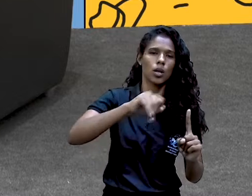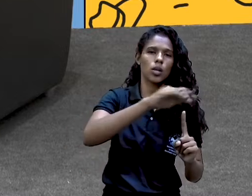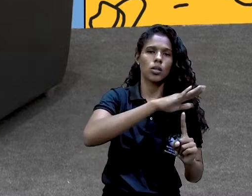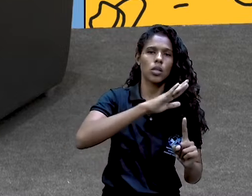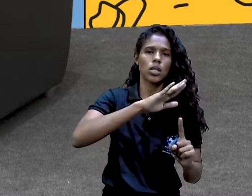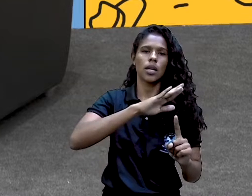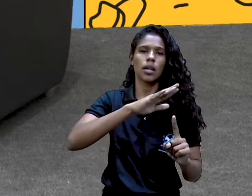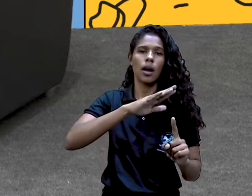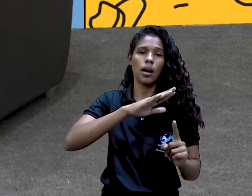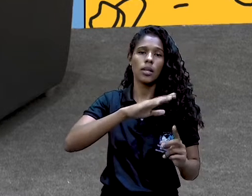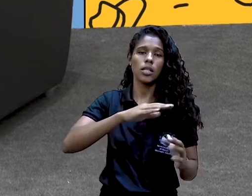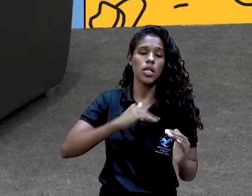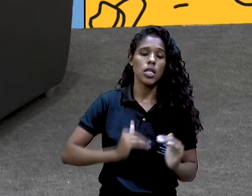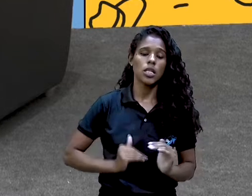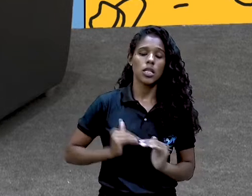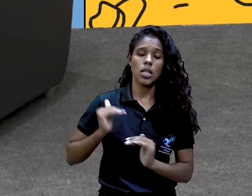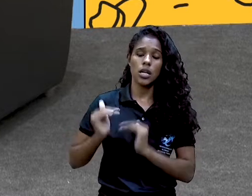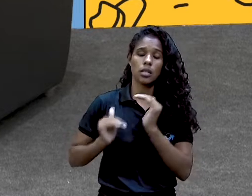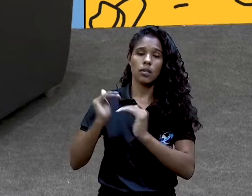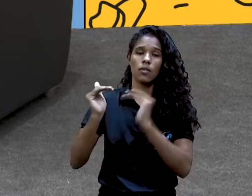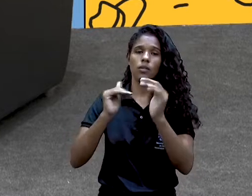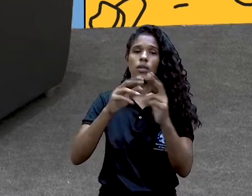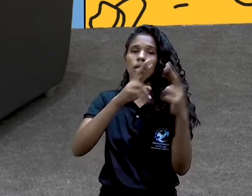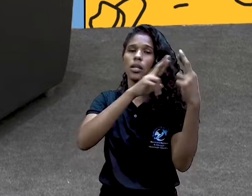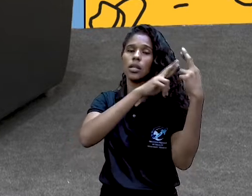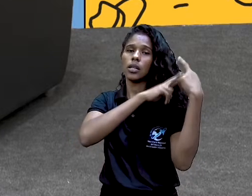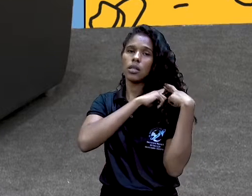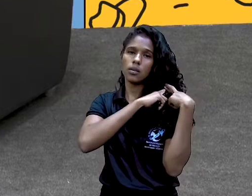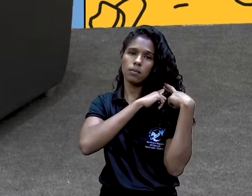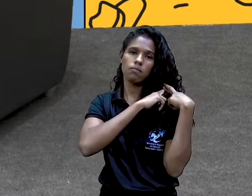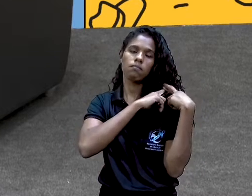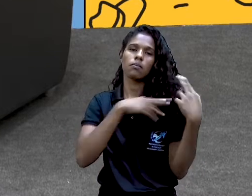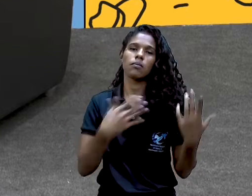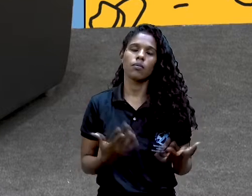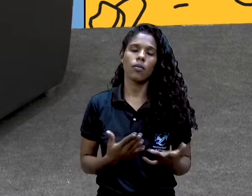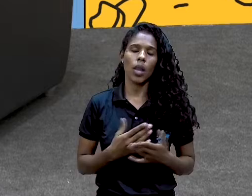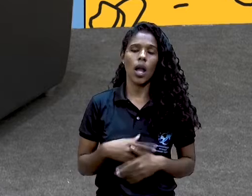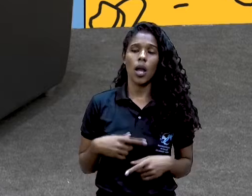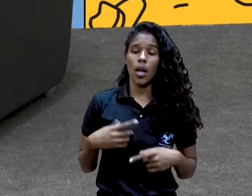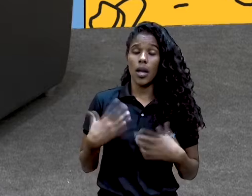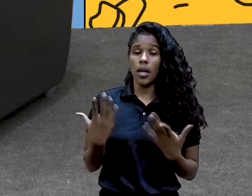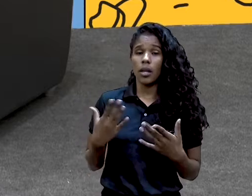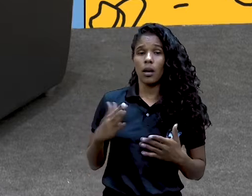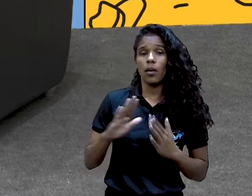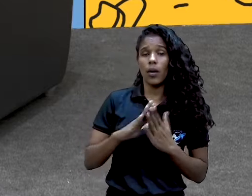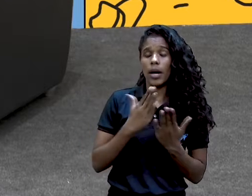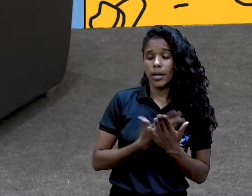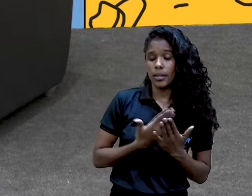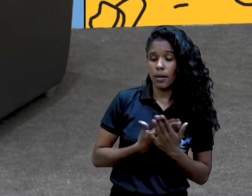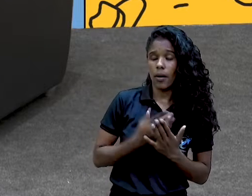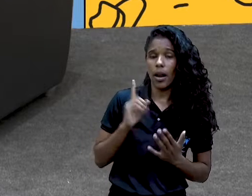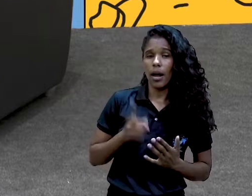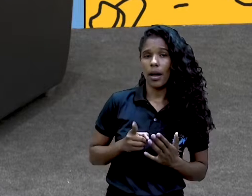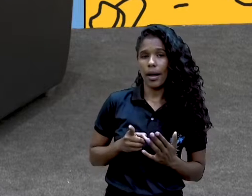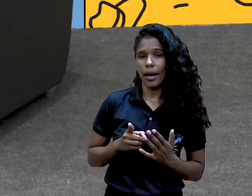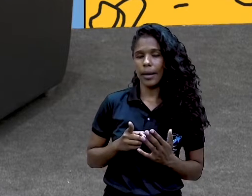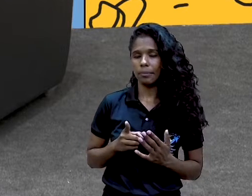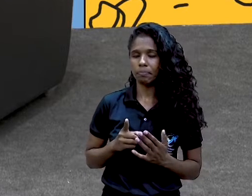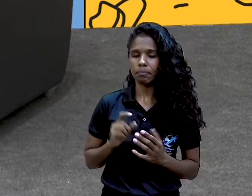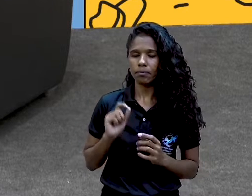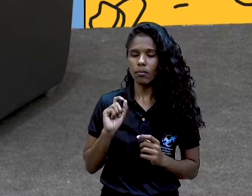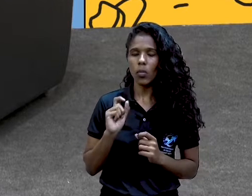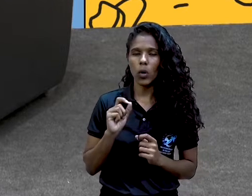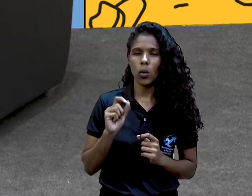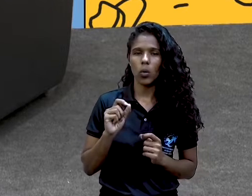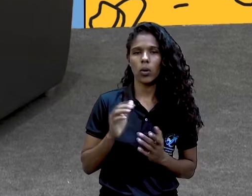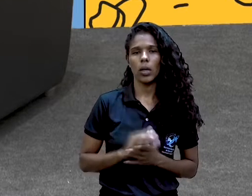a escola ela tem um papel importante demais nesse processo, porque enquanto o indivíduo não for um cidadão, ele não se sente